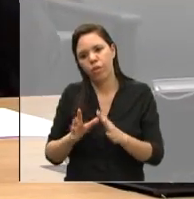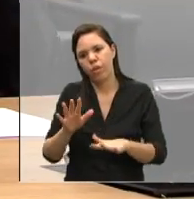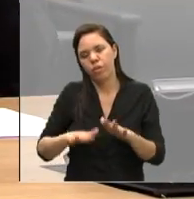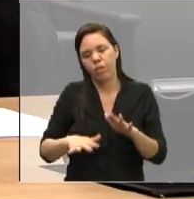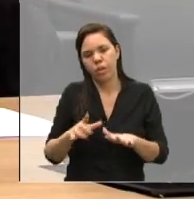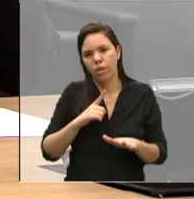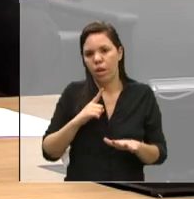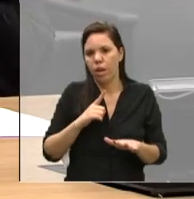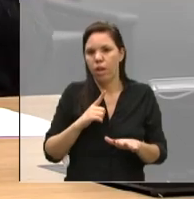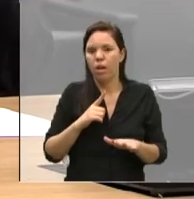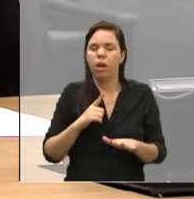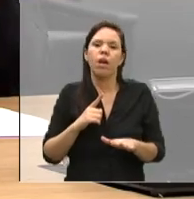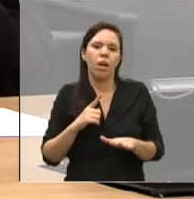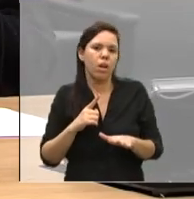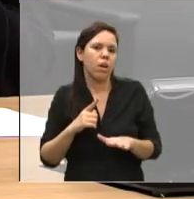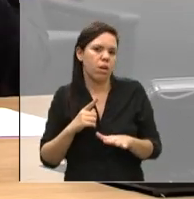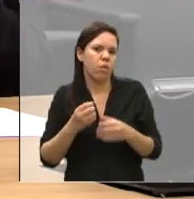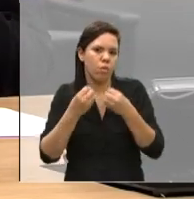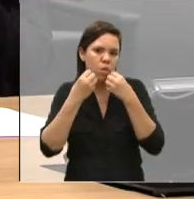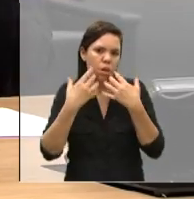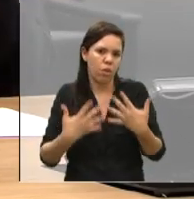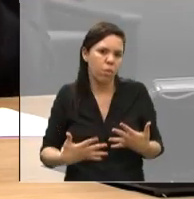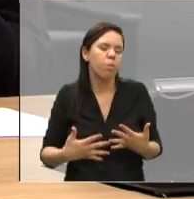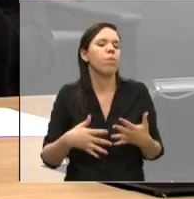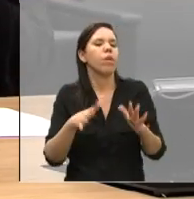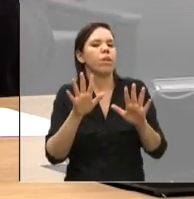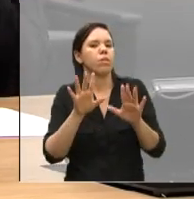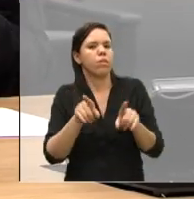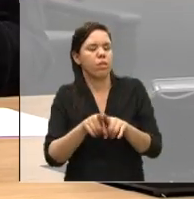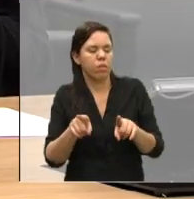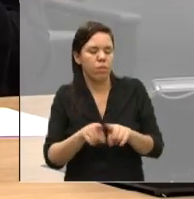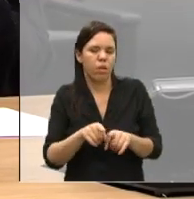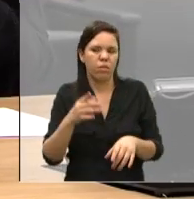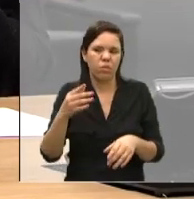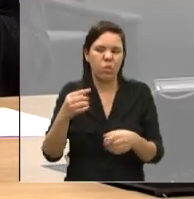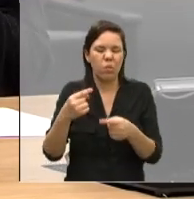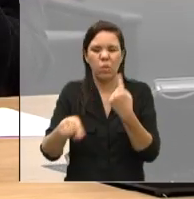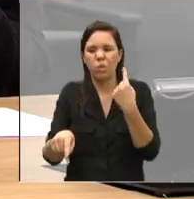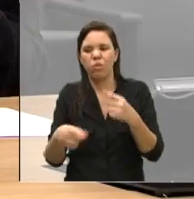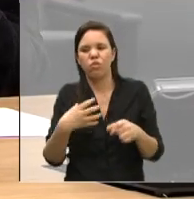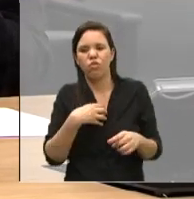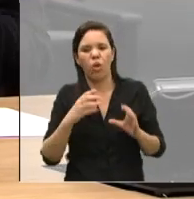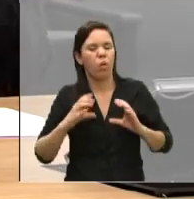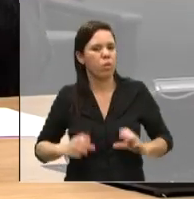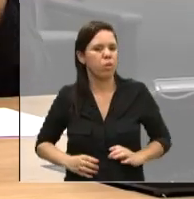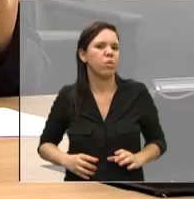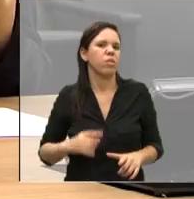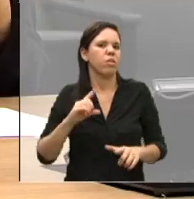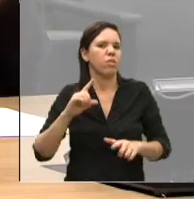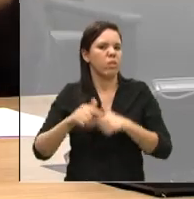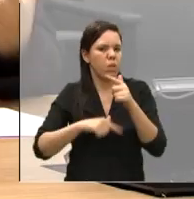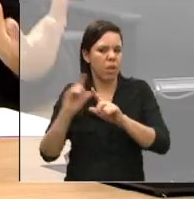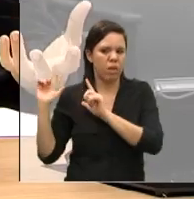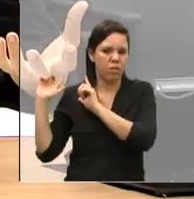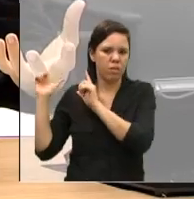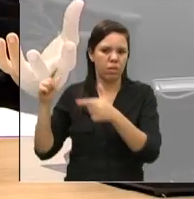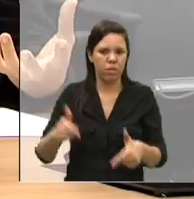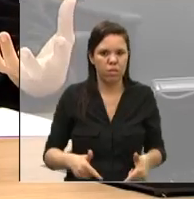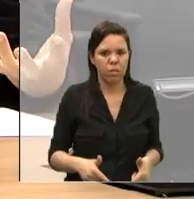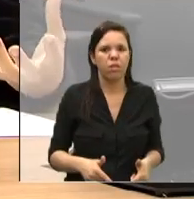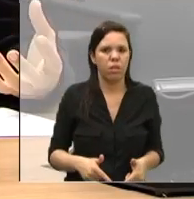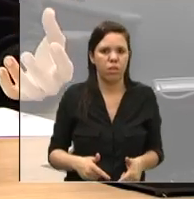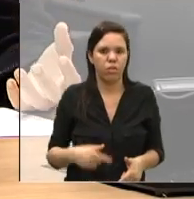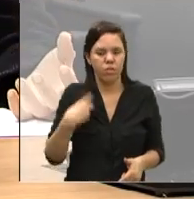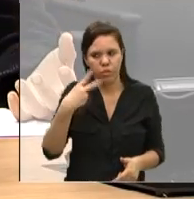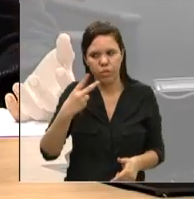condizem com a maioria dos vereadores, não condizem com a forma tradicional de entender a